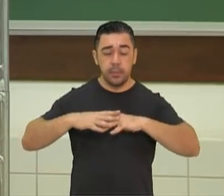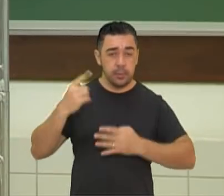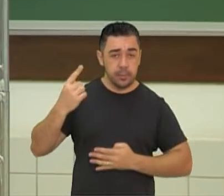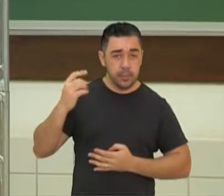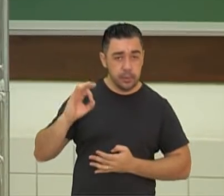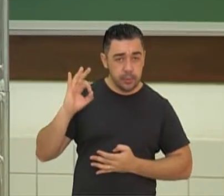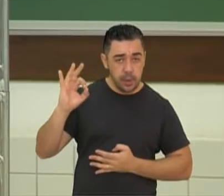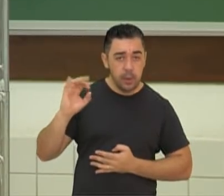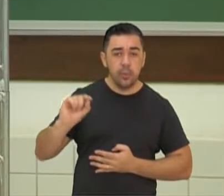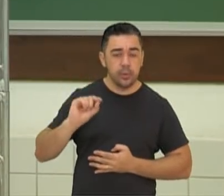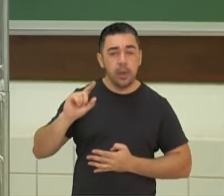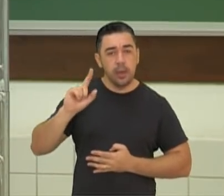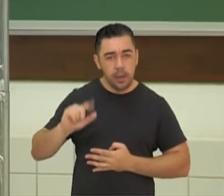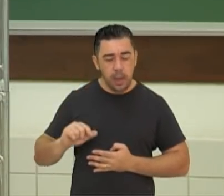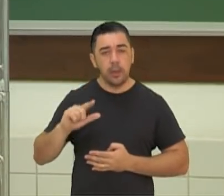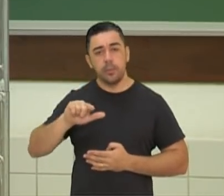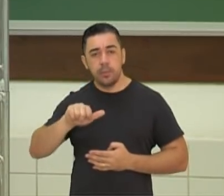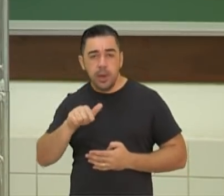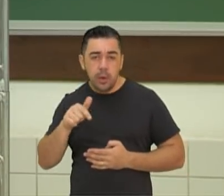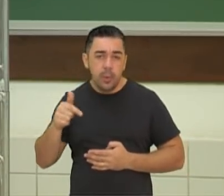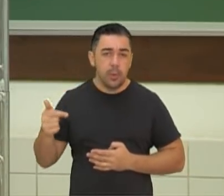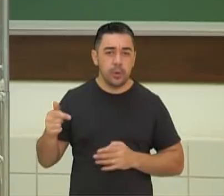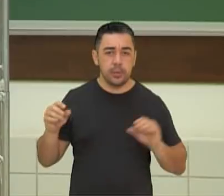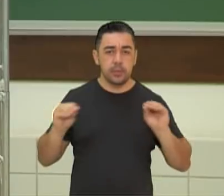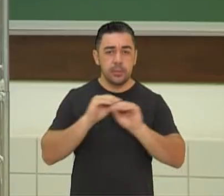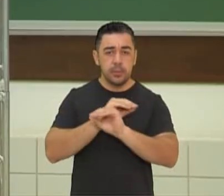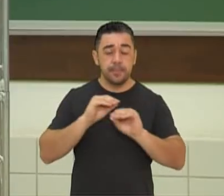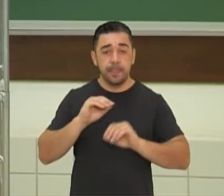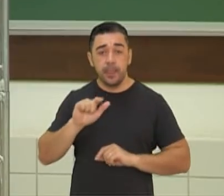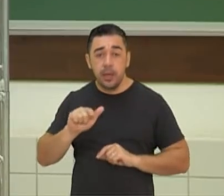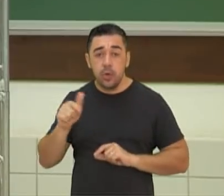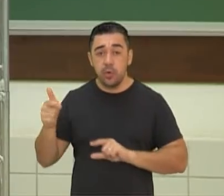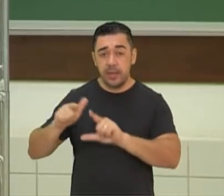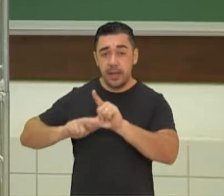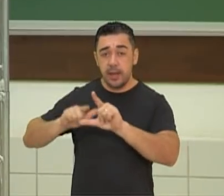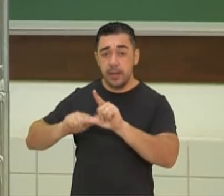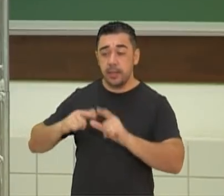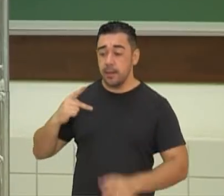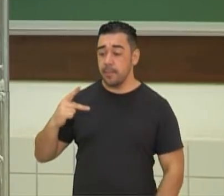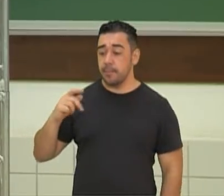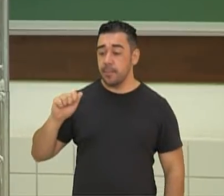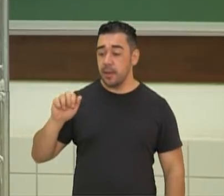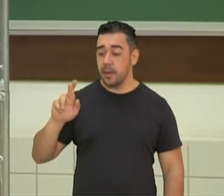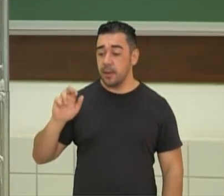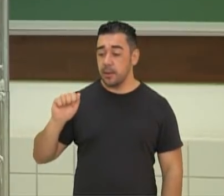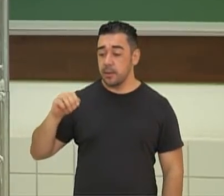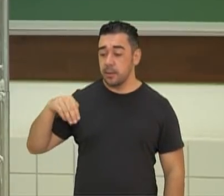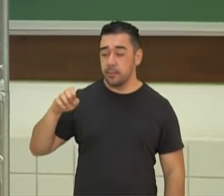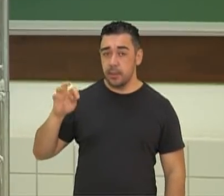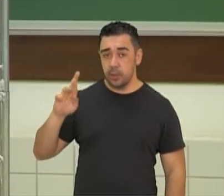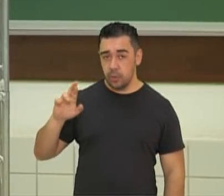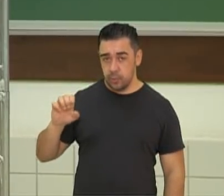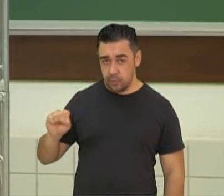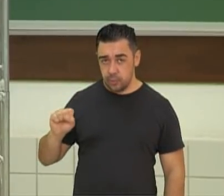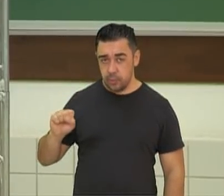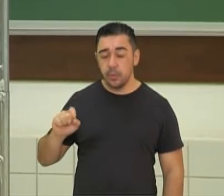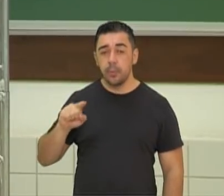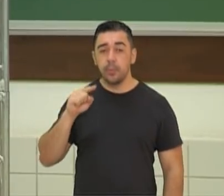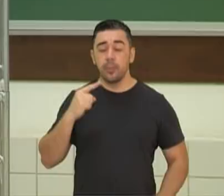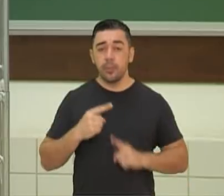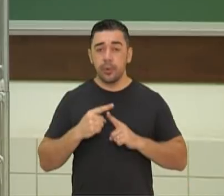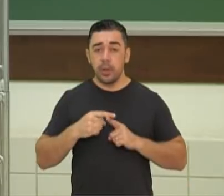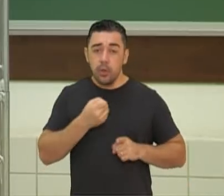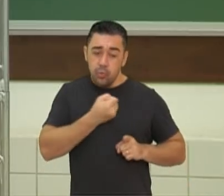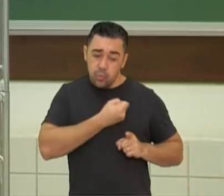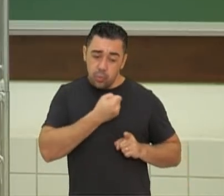algébrica. Todas as outras letras vão ser chamadas de parâmetros. Por que parâmetro? De acordo com o número que você colocar no lugar dessa letra,